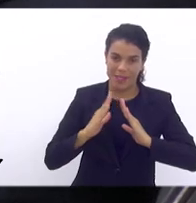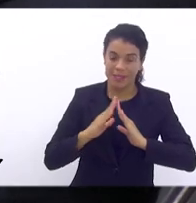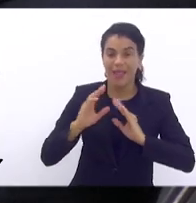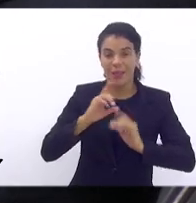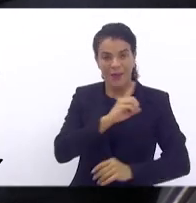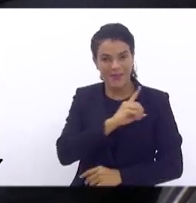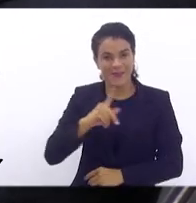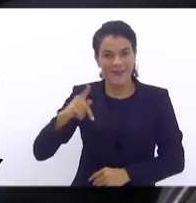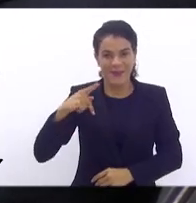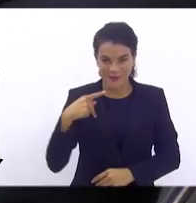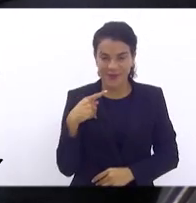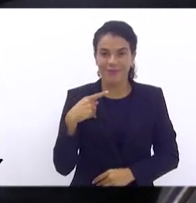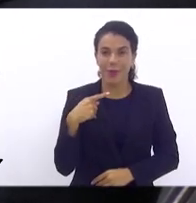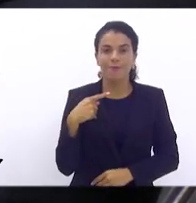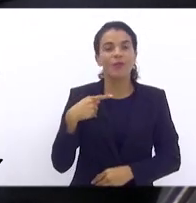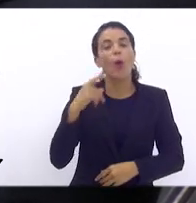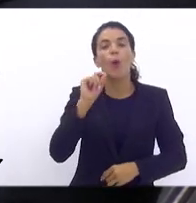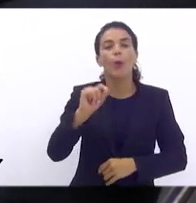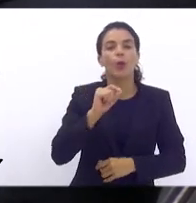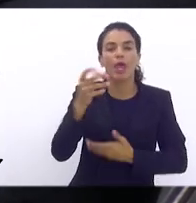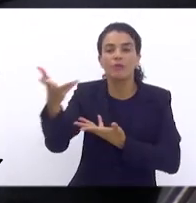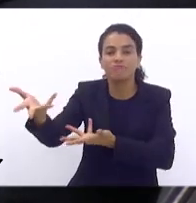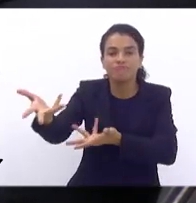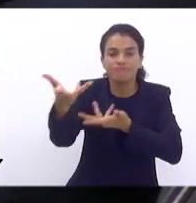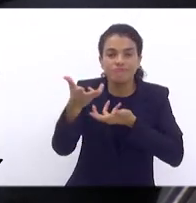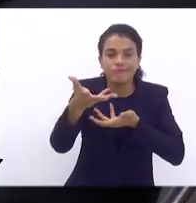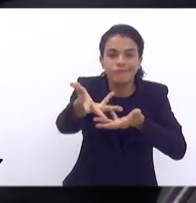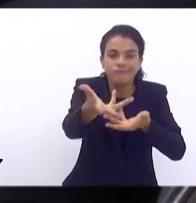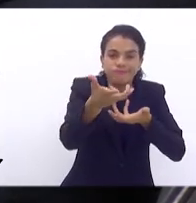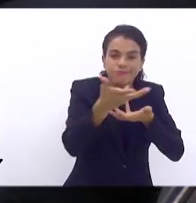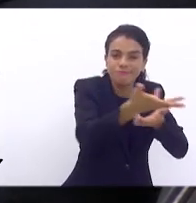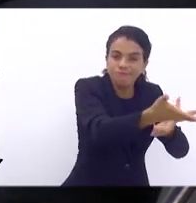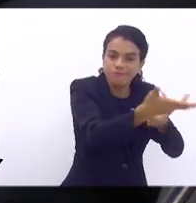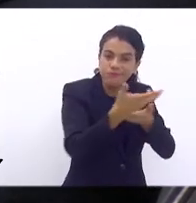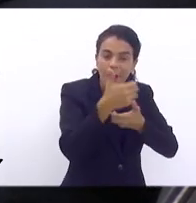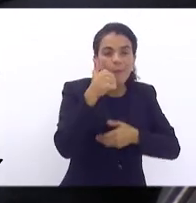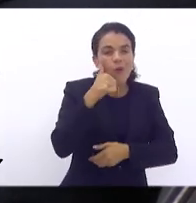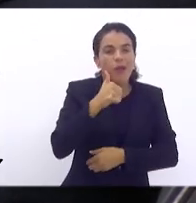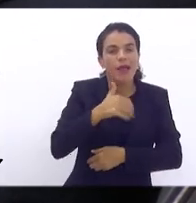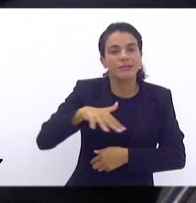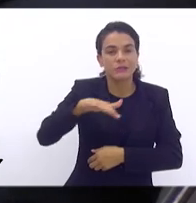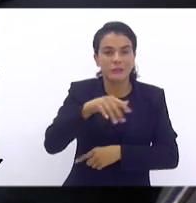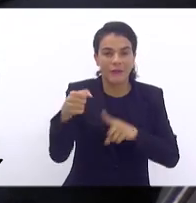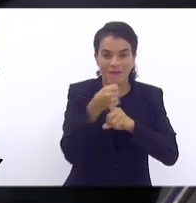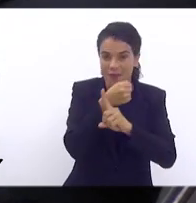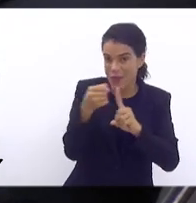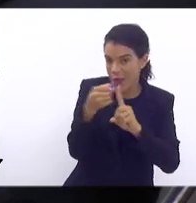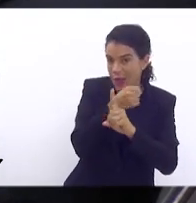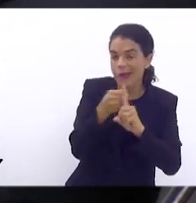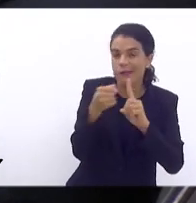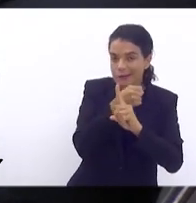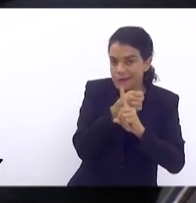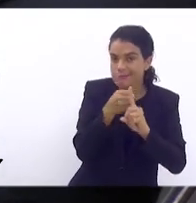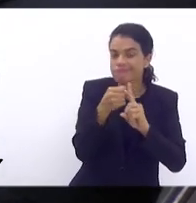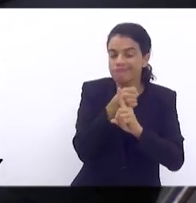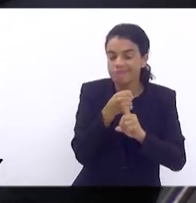enquanto é uma porta de entrada para as mulheres que estão em situação de violência é